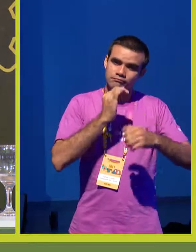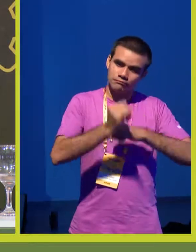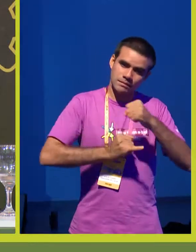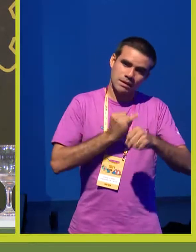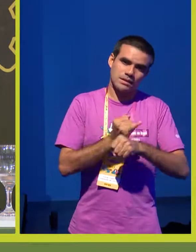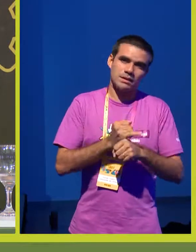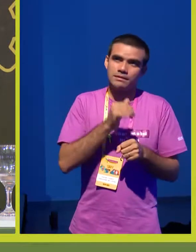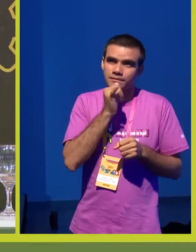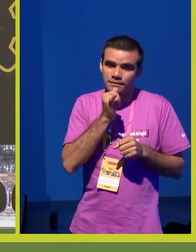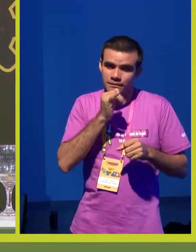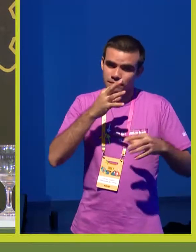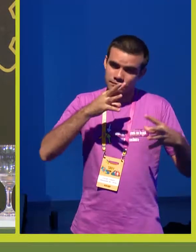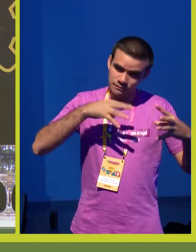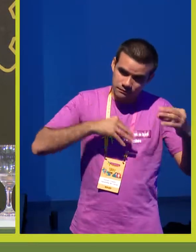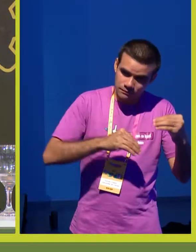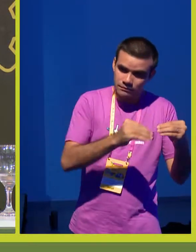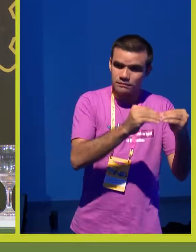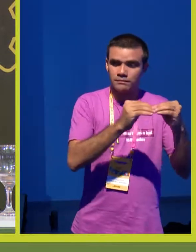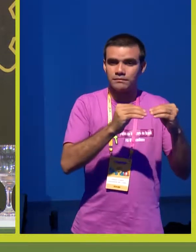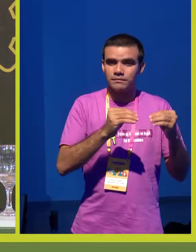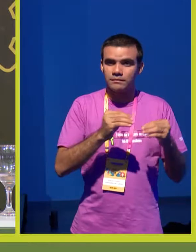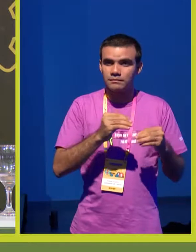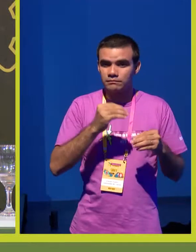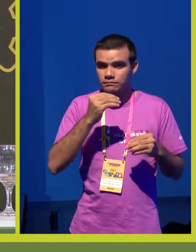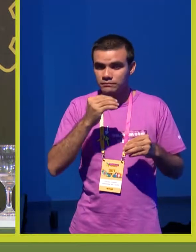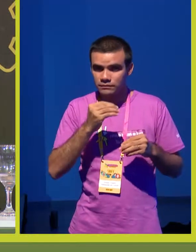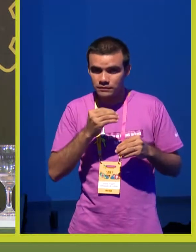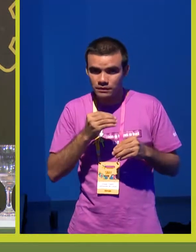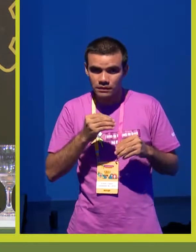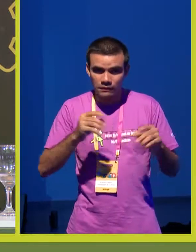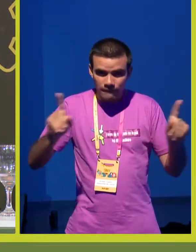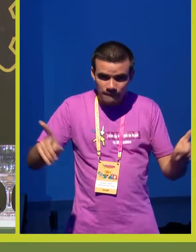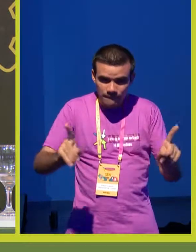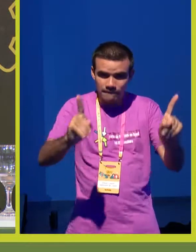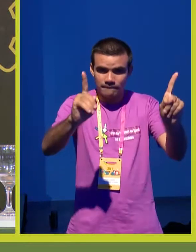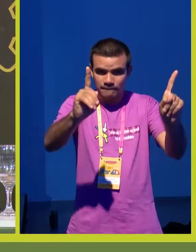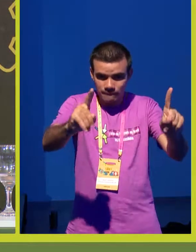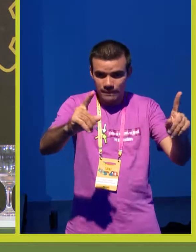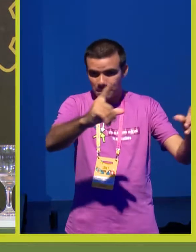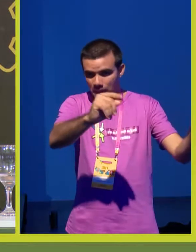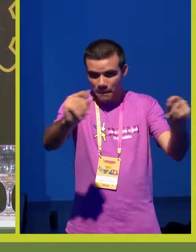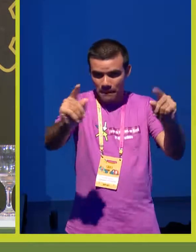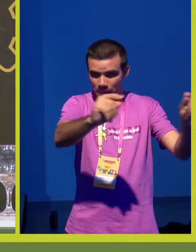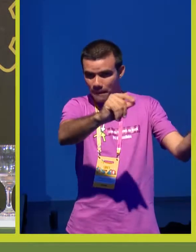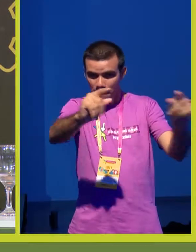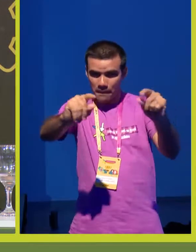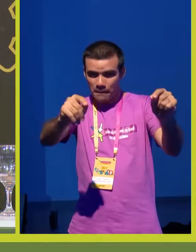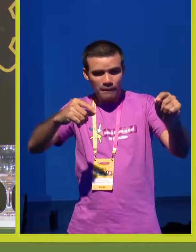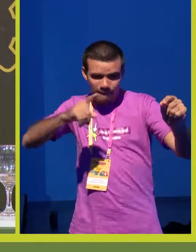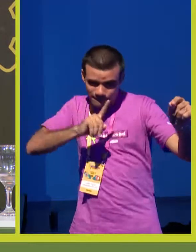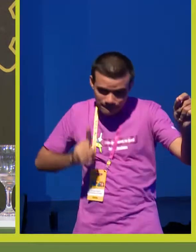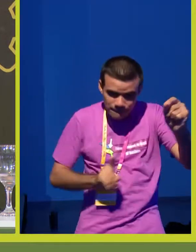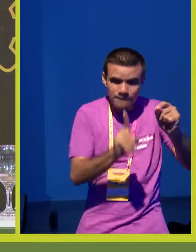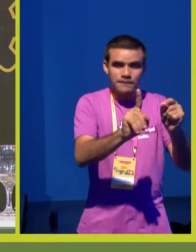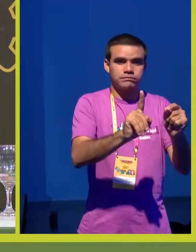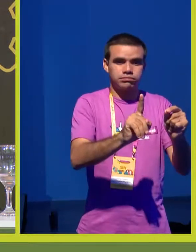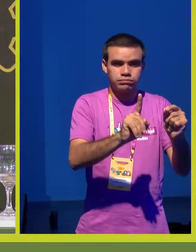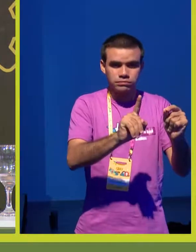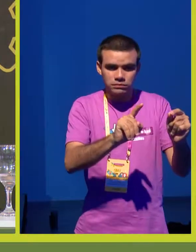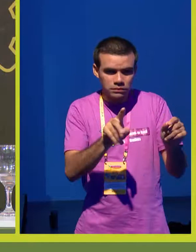exemplo, inserir em um participante invisível em uma conversa privada sem que os outros participantes da comunicação saibam.